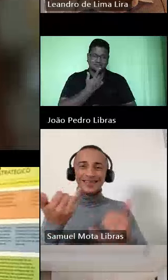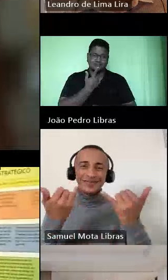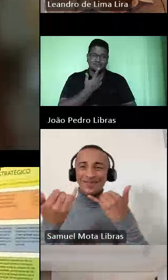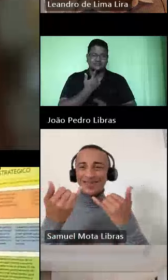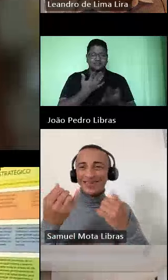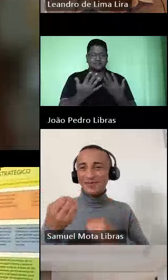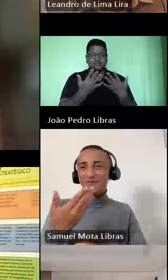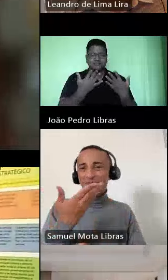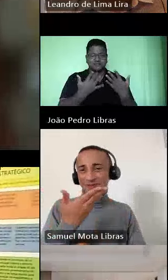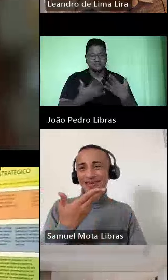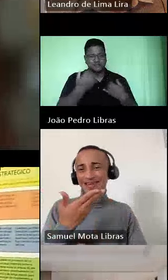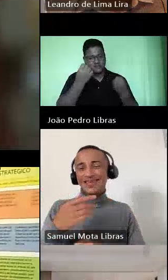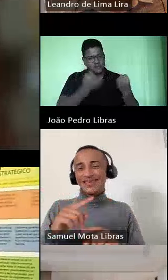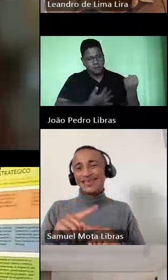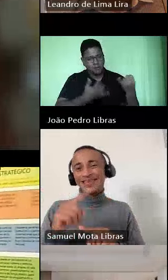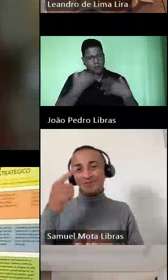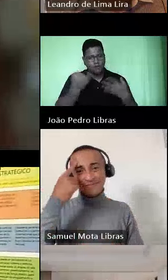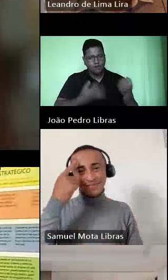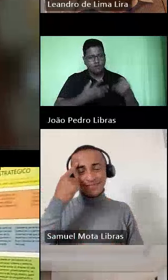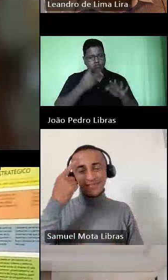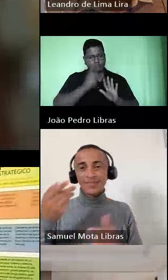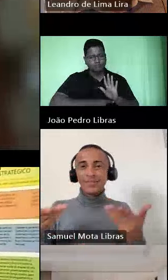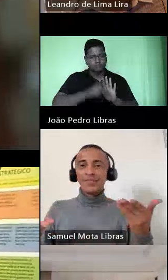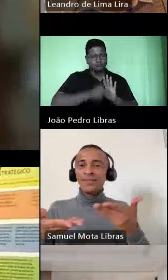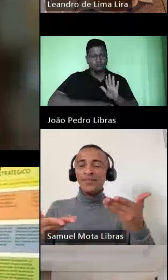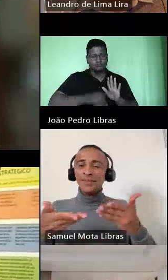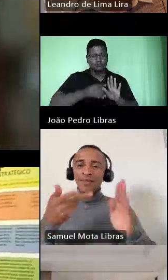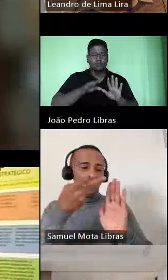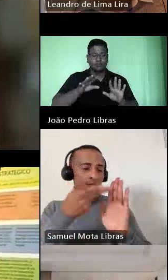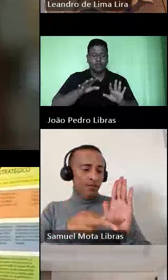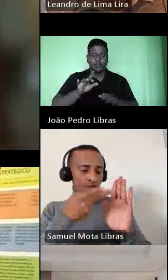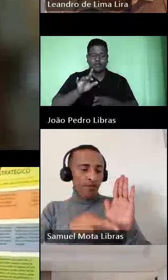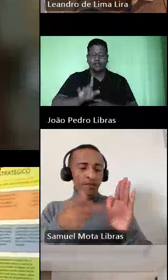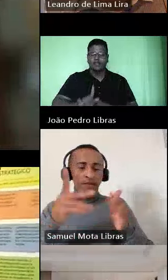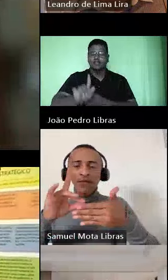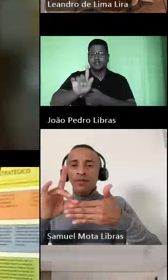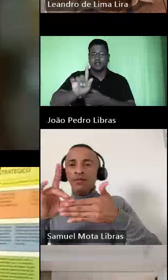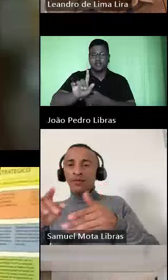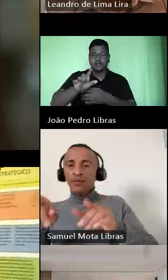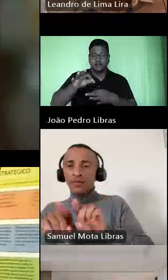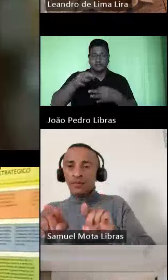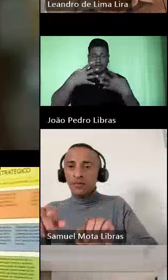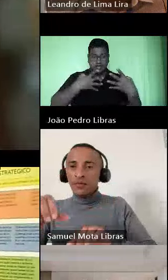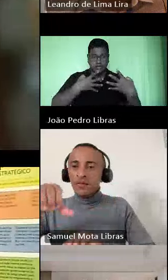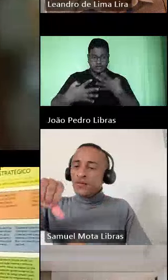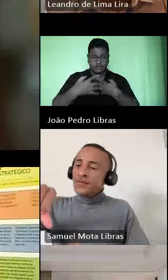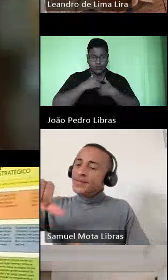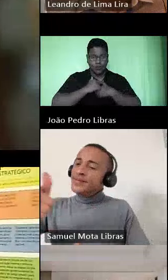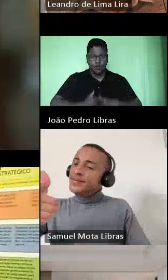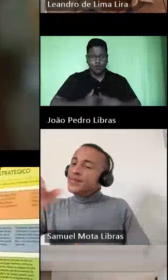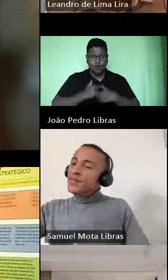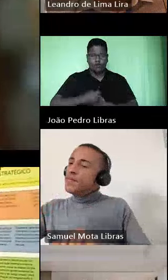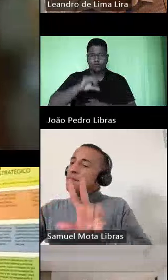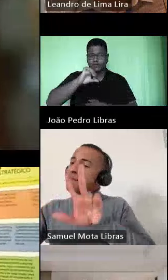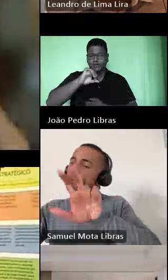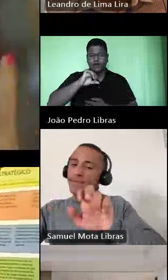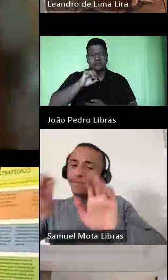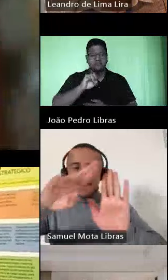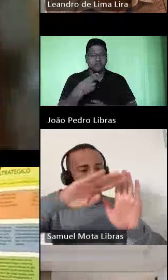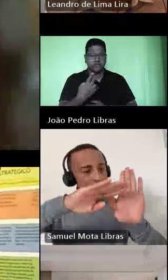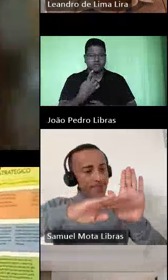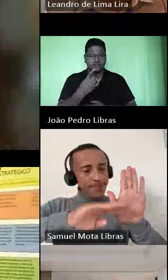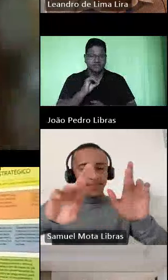gente vai surgindo a gente esse projeto do liderança íntegra ele tem nove ou 10 né Ana assim eh tópicos que a gente foi desenvolvendo para o